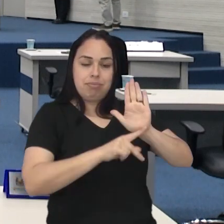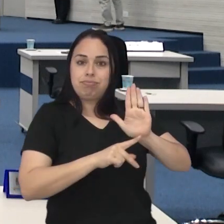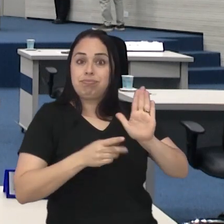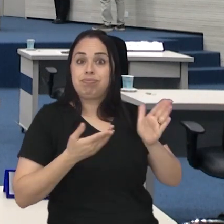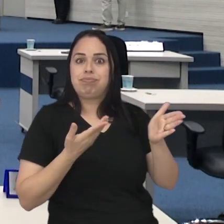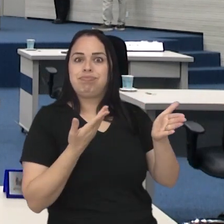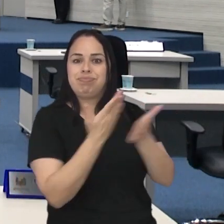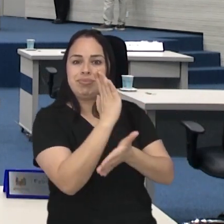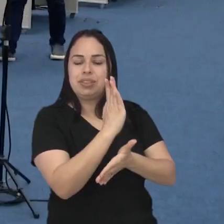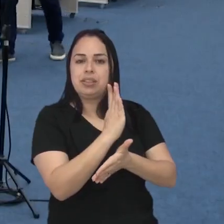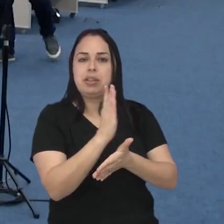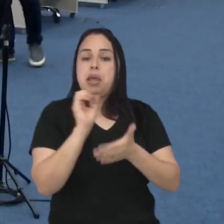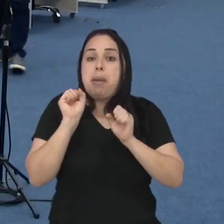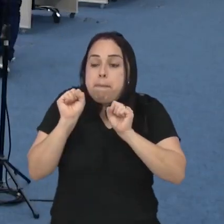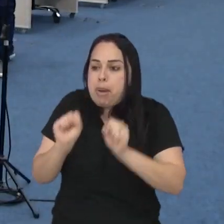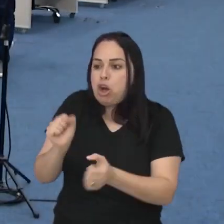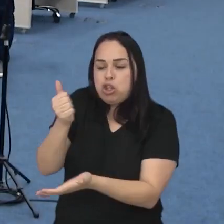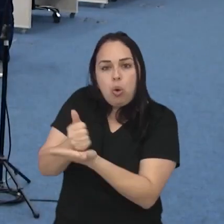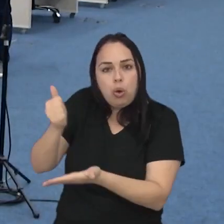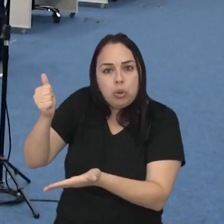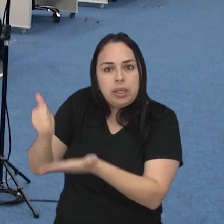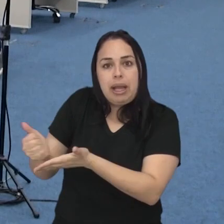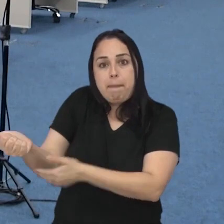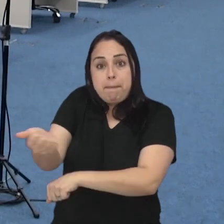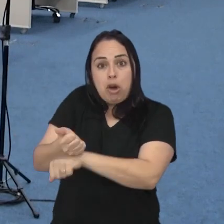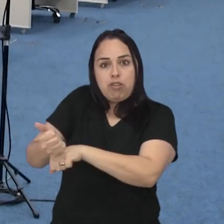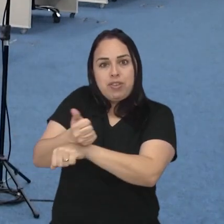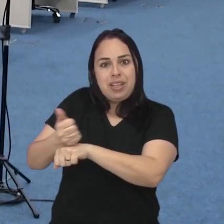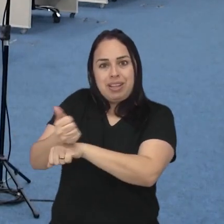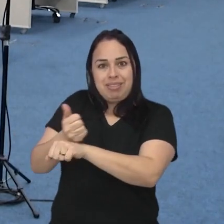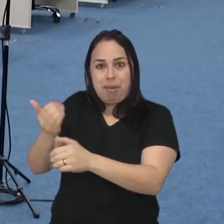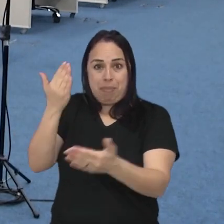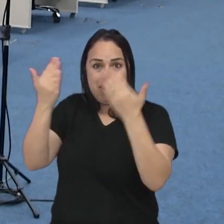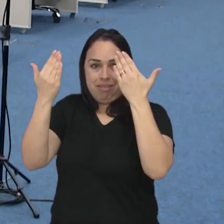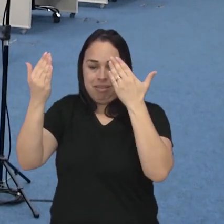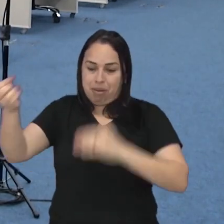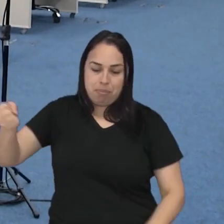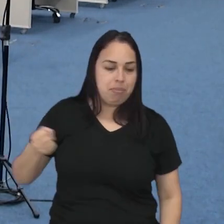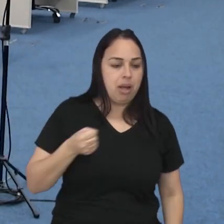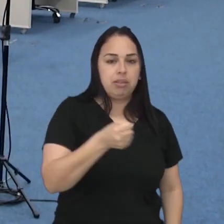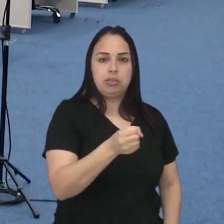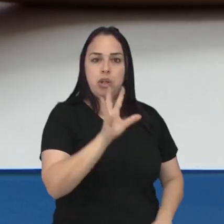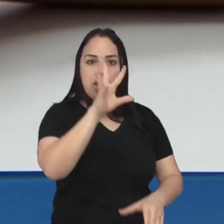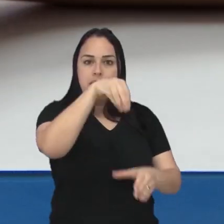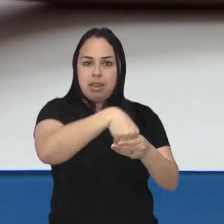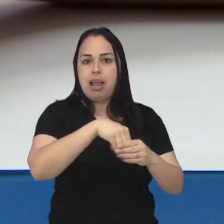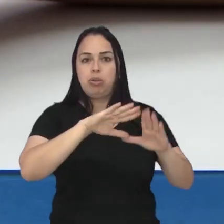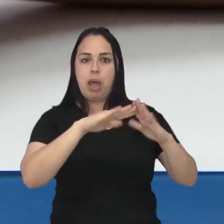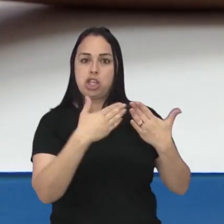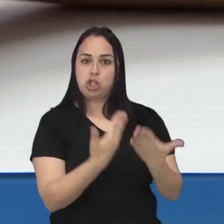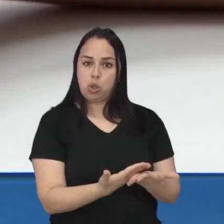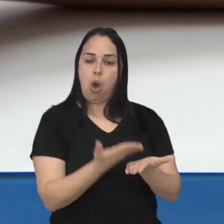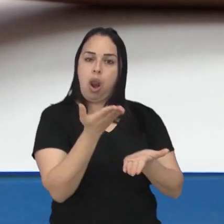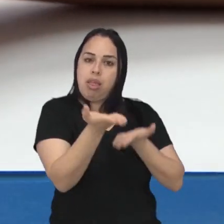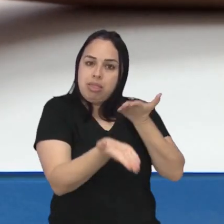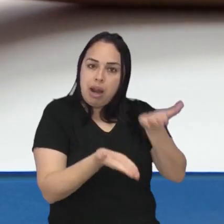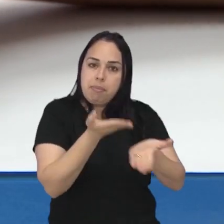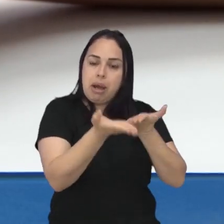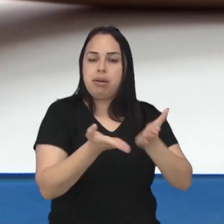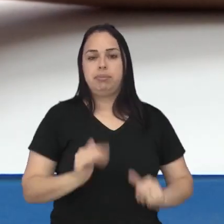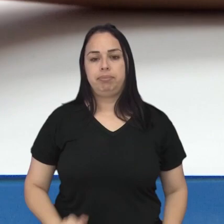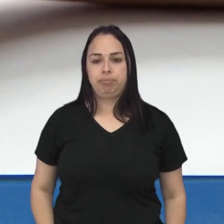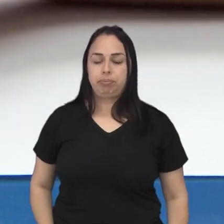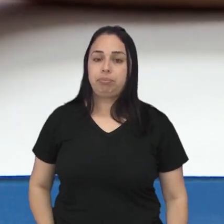a aprovarem a lei, que autoriza a contratação de profissionais de psicologia para atuarem em